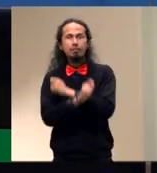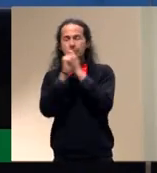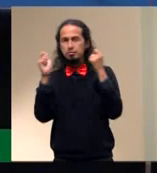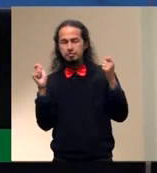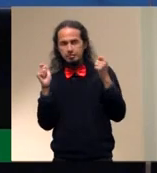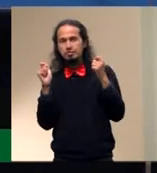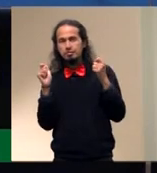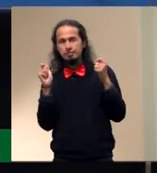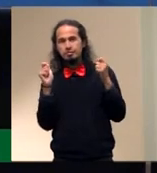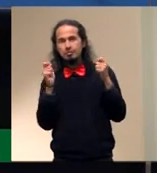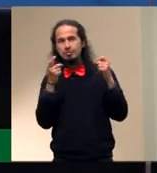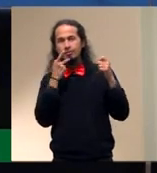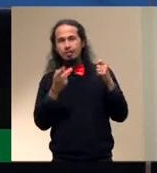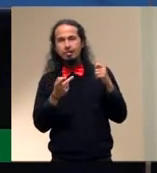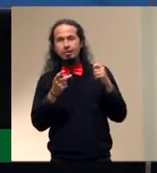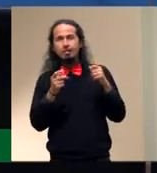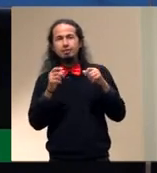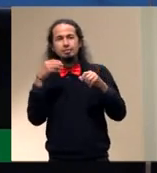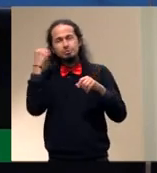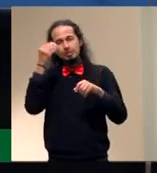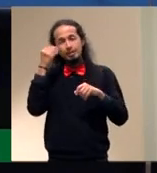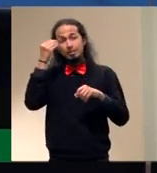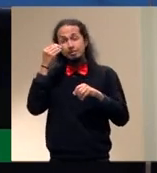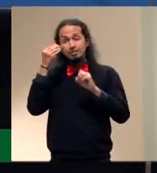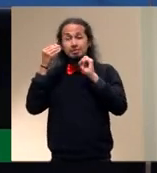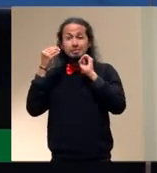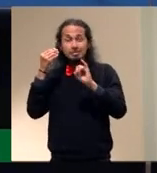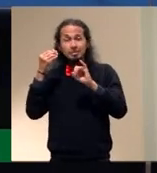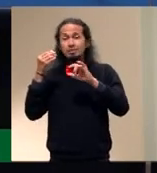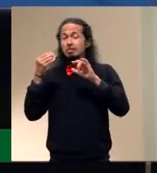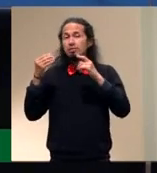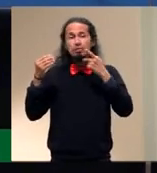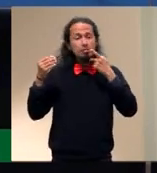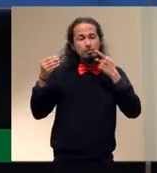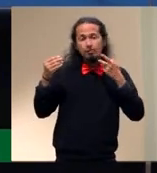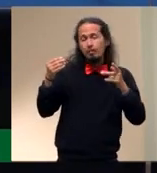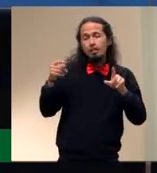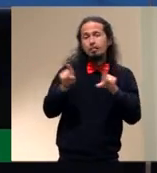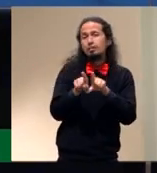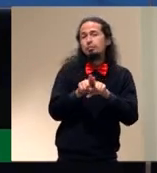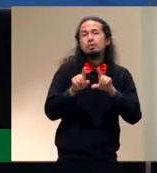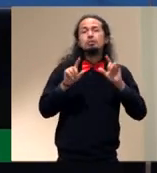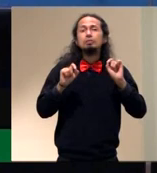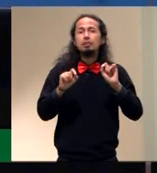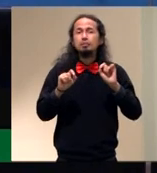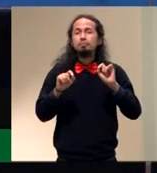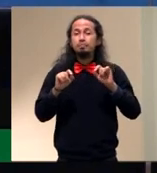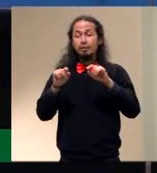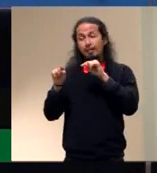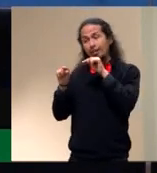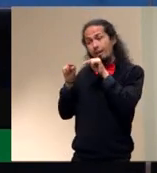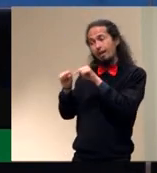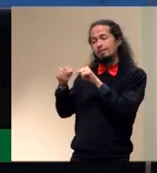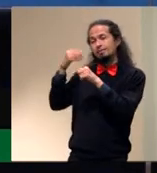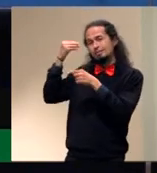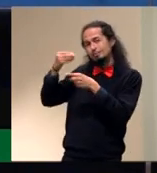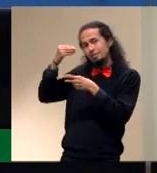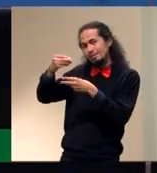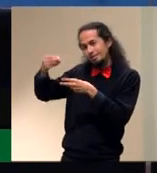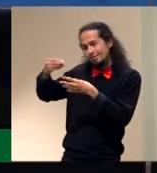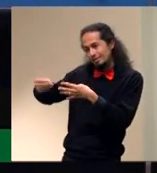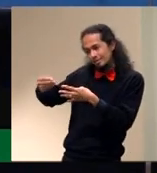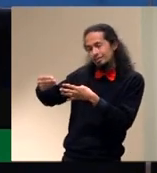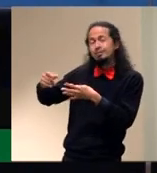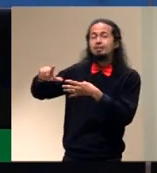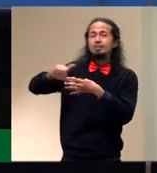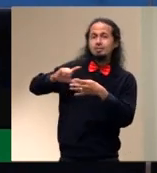educativas no âmbito da linguagem sem nós falarmos que essas experiências da linguagem envolvem relações